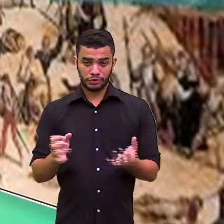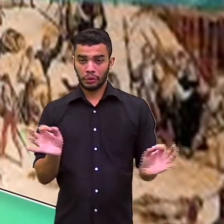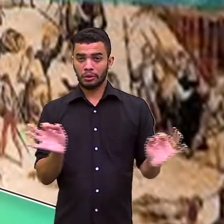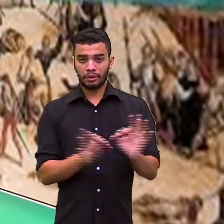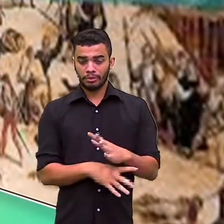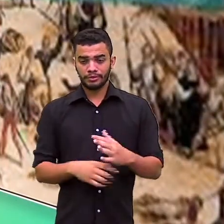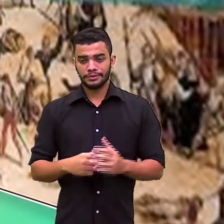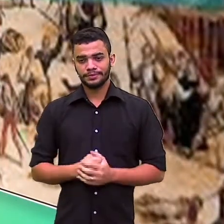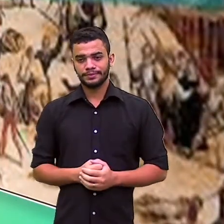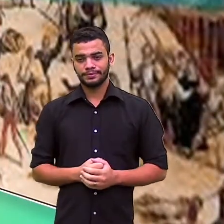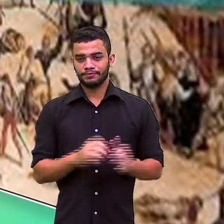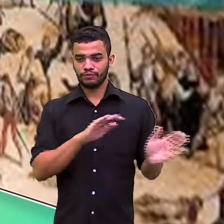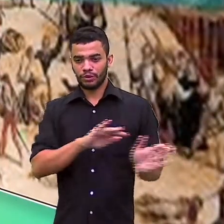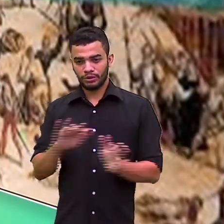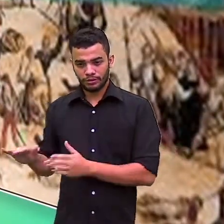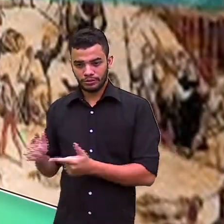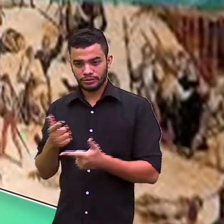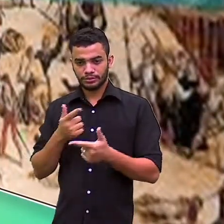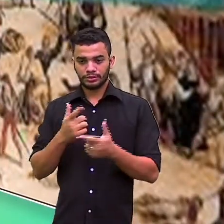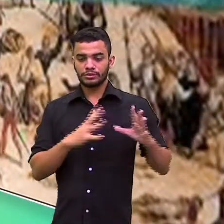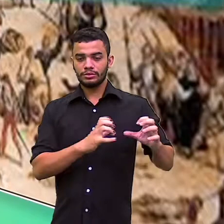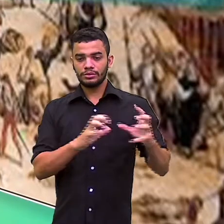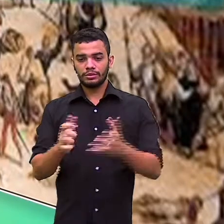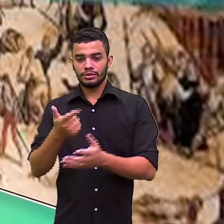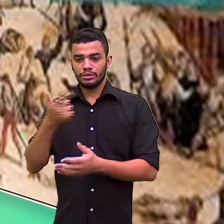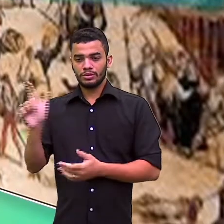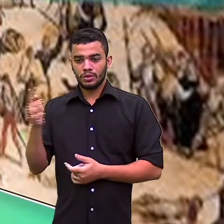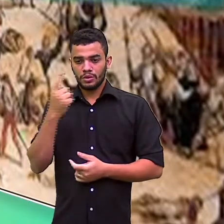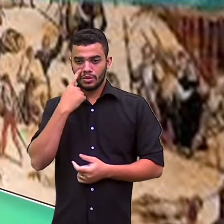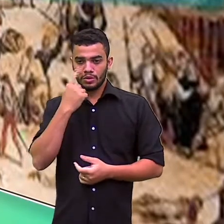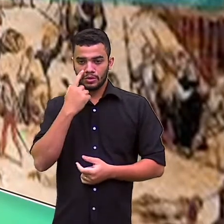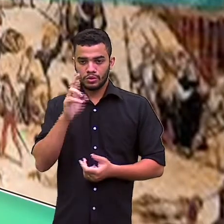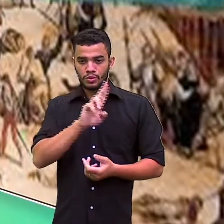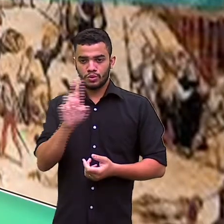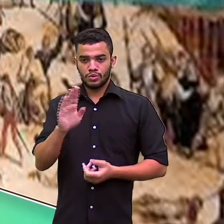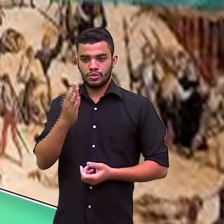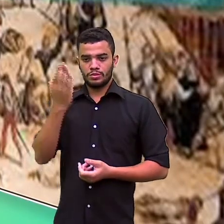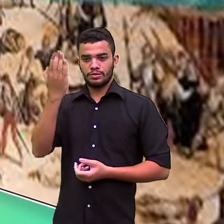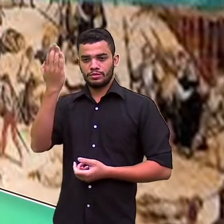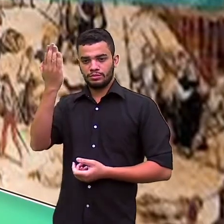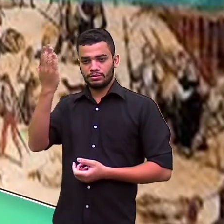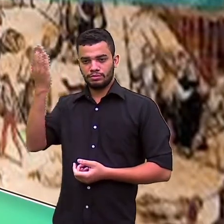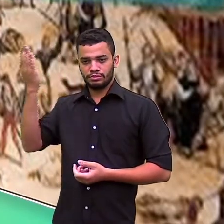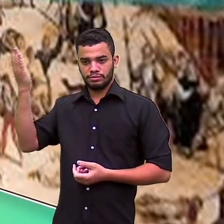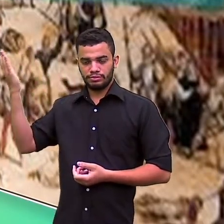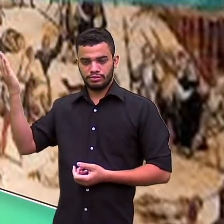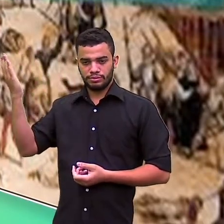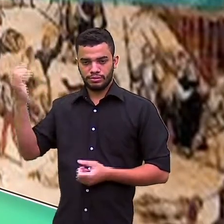Grã-Pará, atual Pará e Amazonas, no ano de